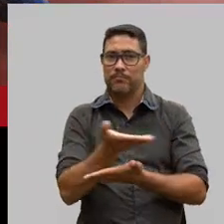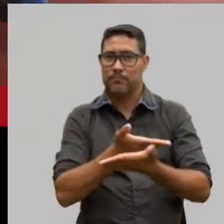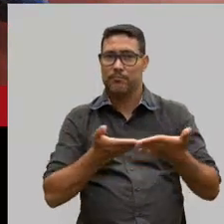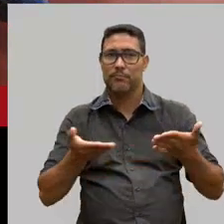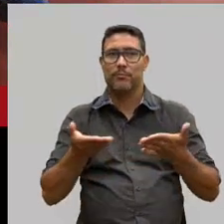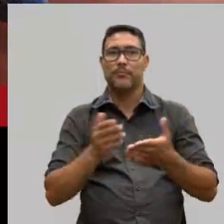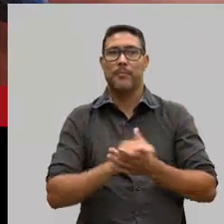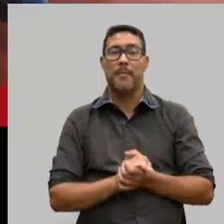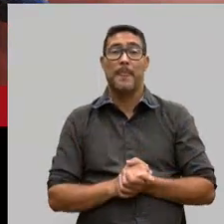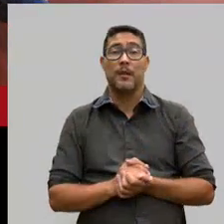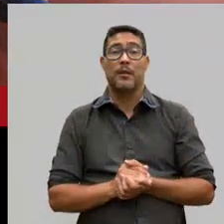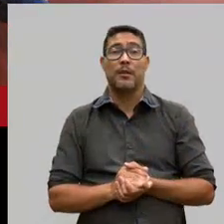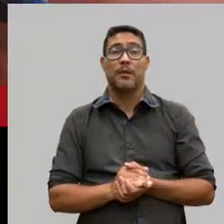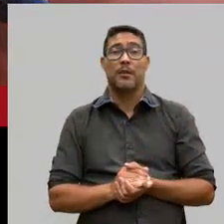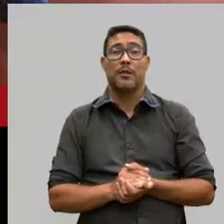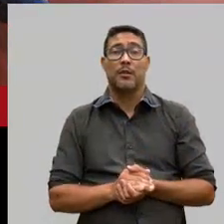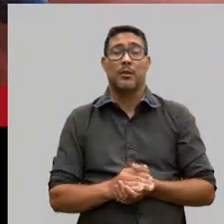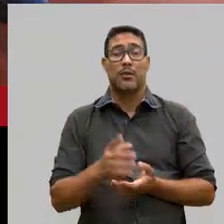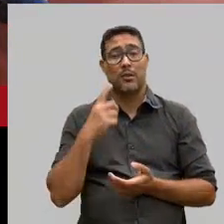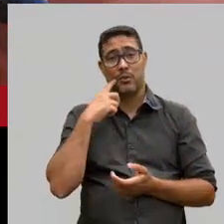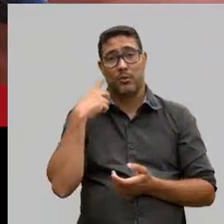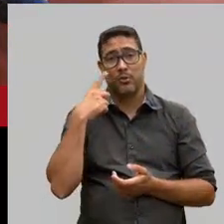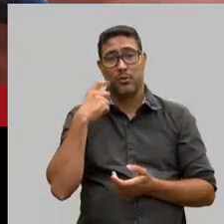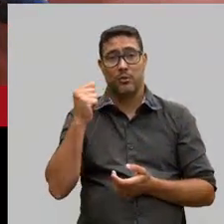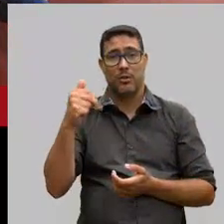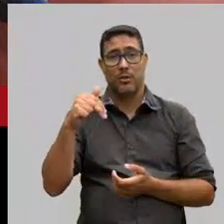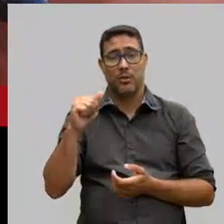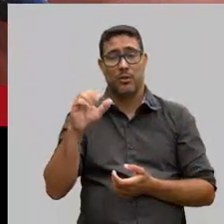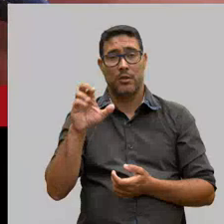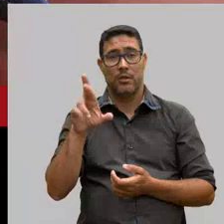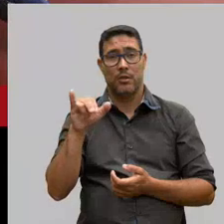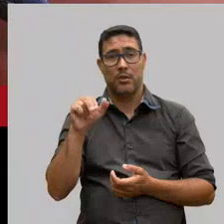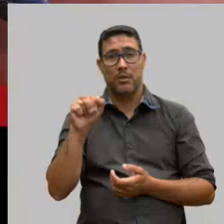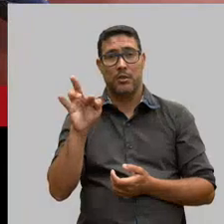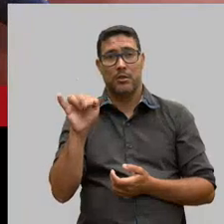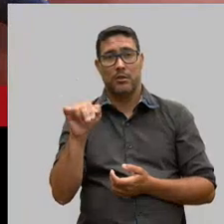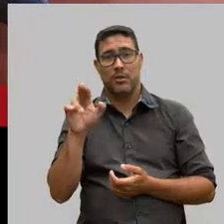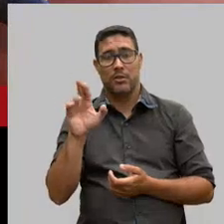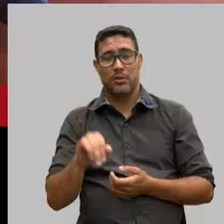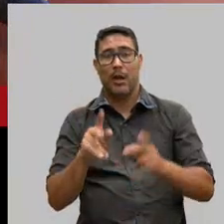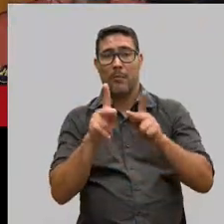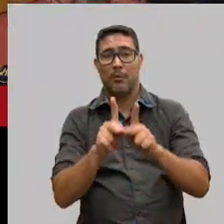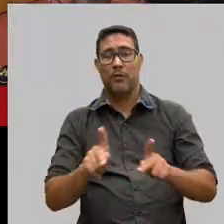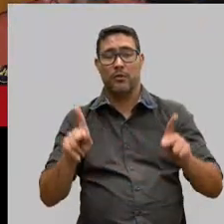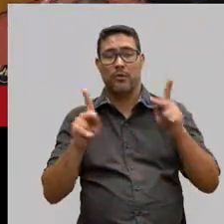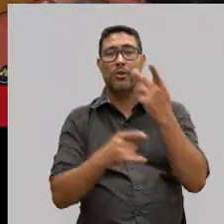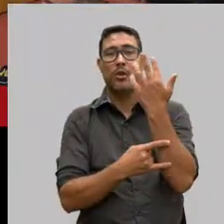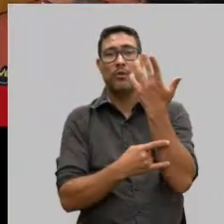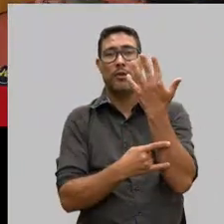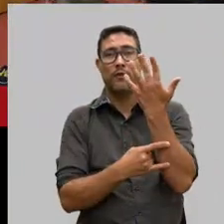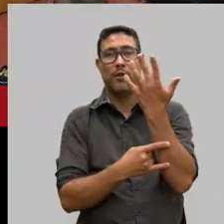vamos ouvir agora D Ana Cristina professora da UFMG da faculdade de